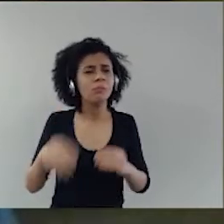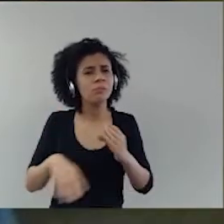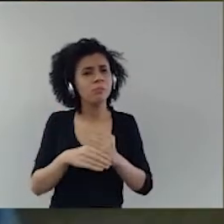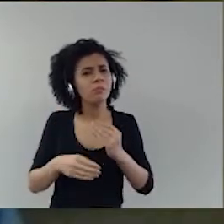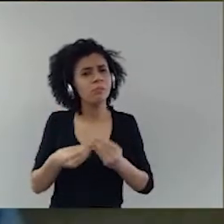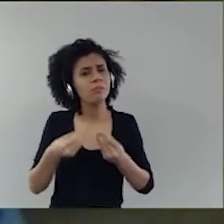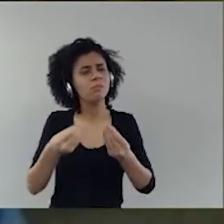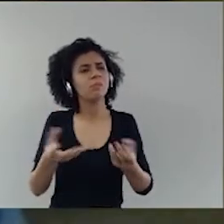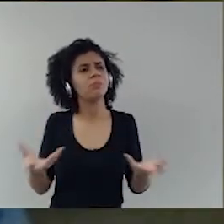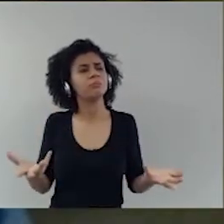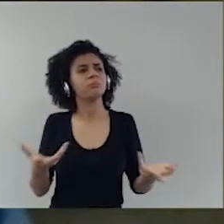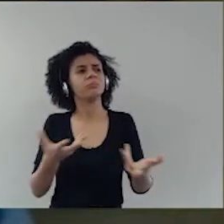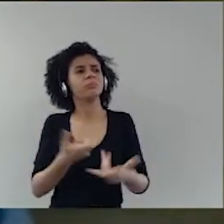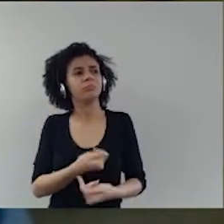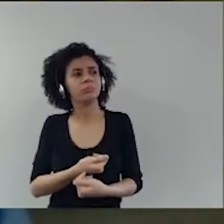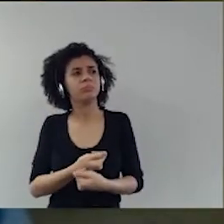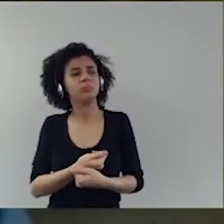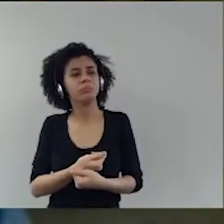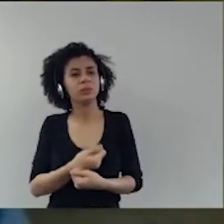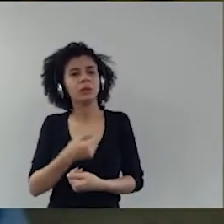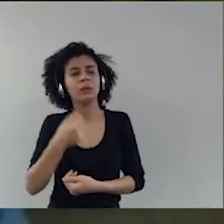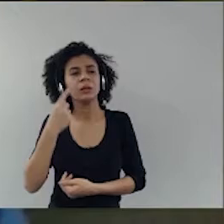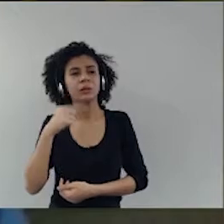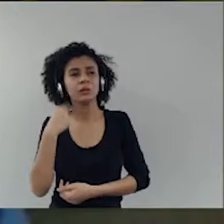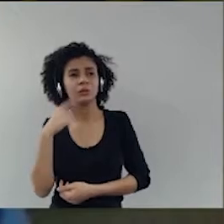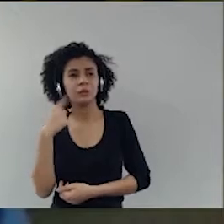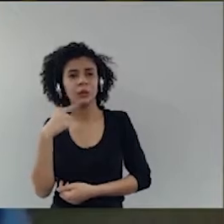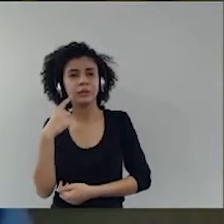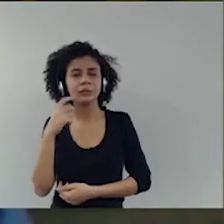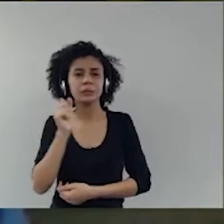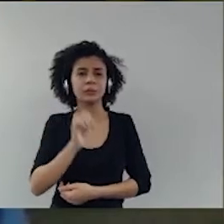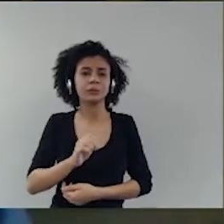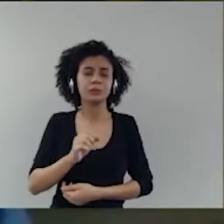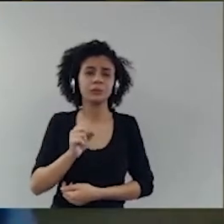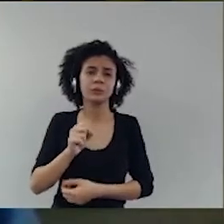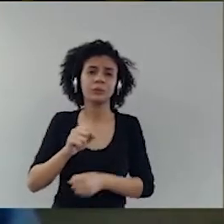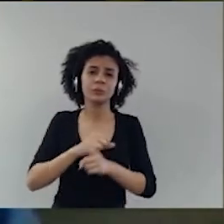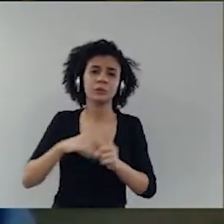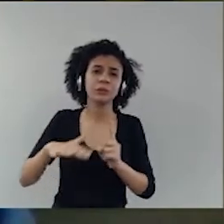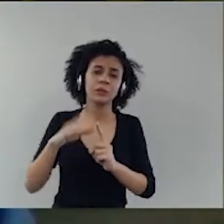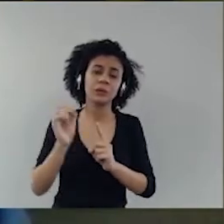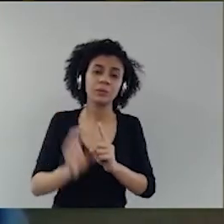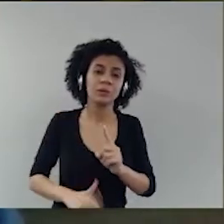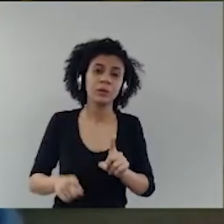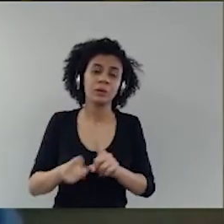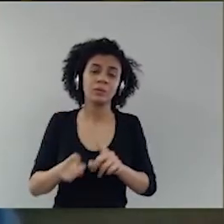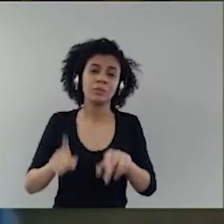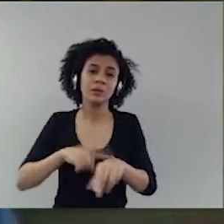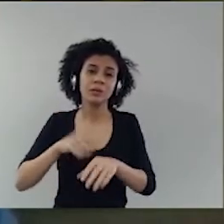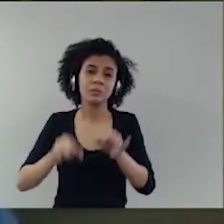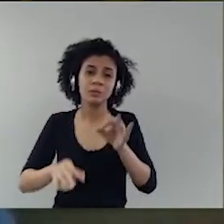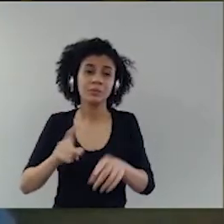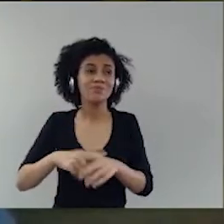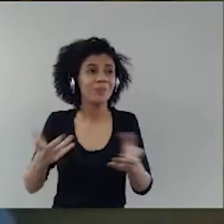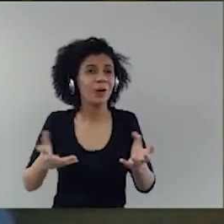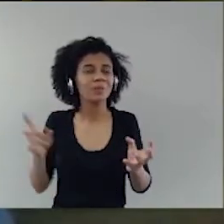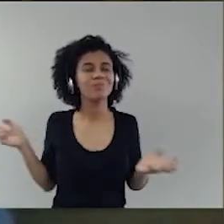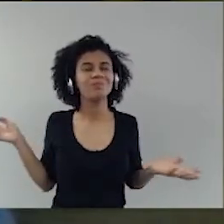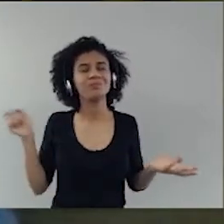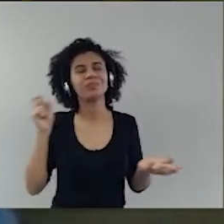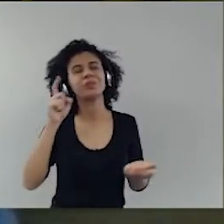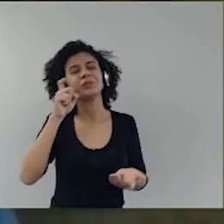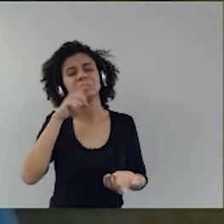proporcionar um evento dessa magnitude à advocacia, à sociedade brasileira, à comunidade jurídica, num momento tão